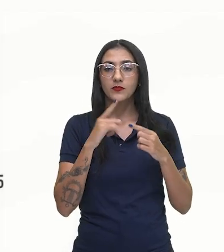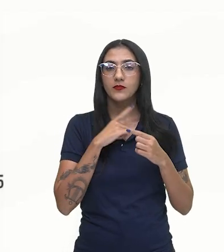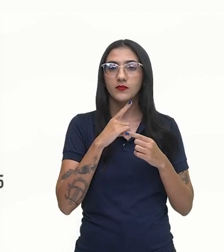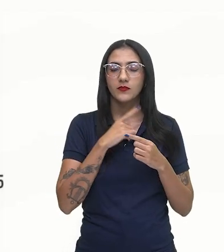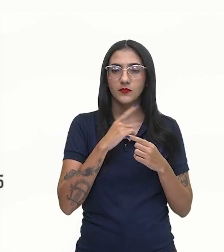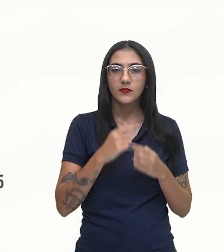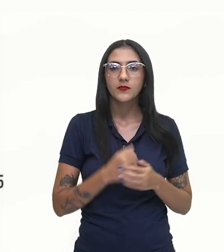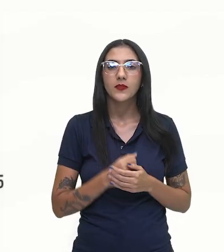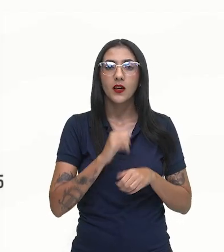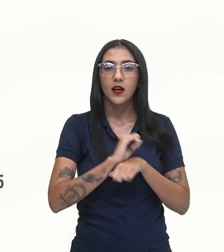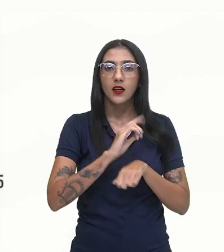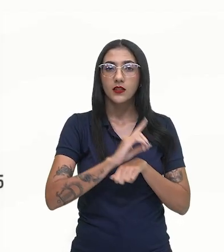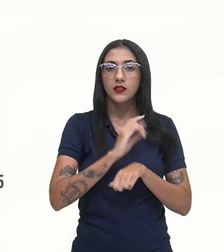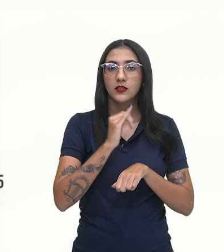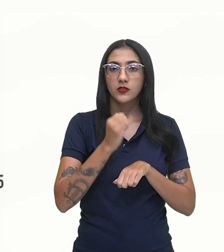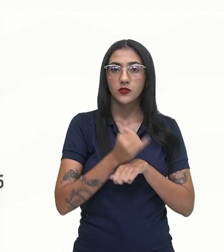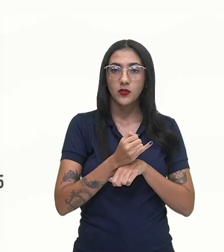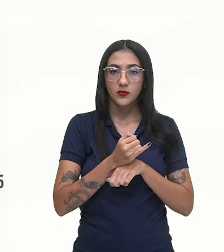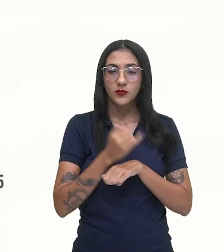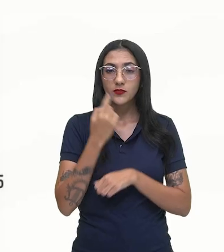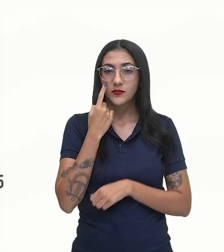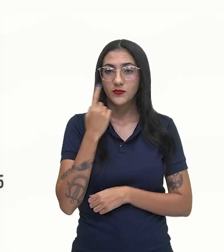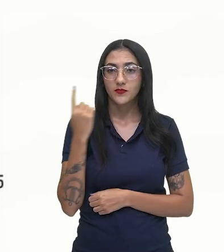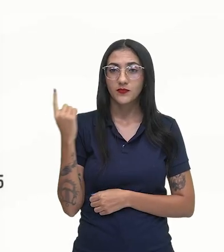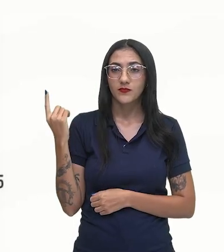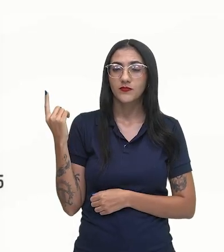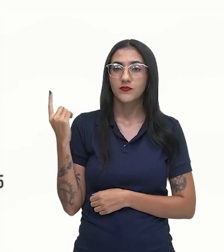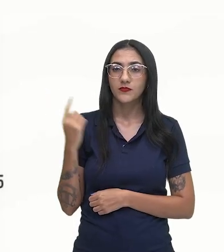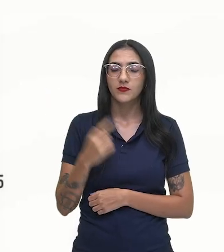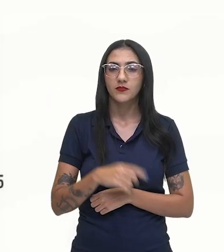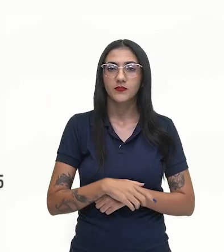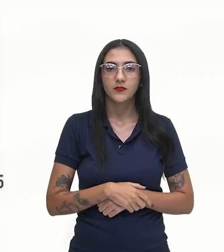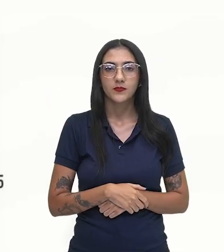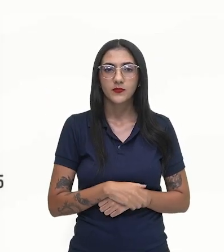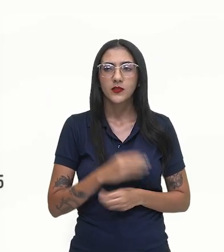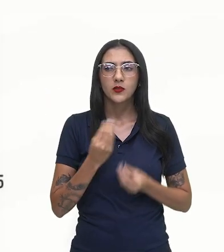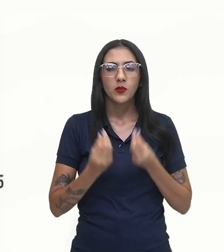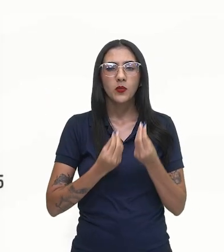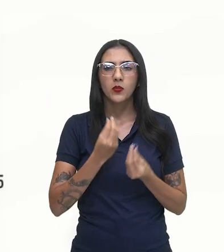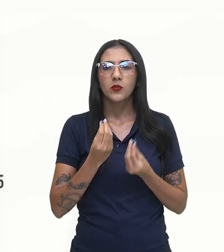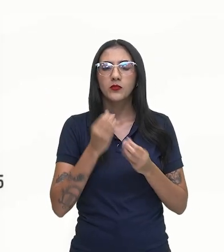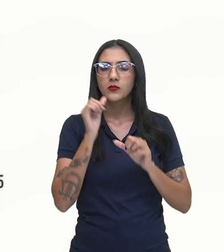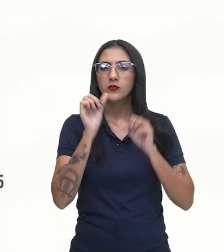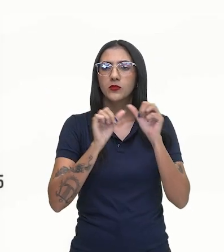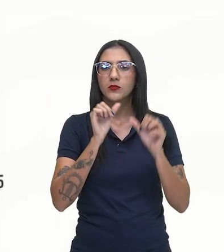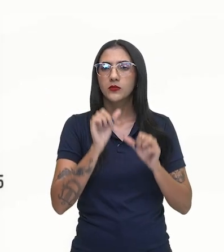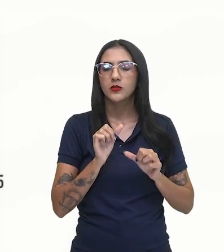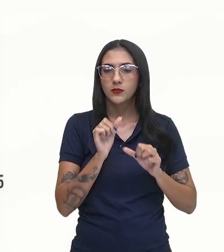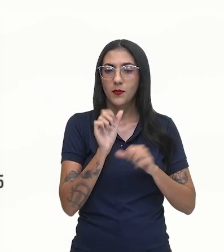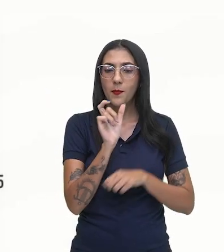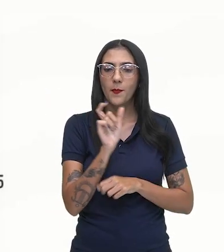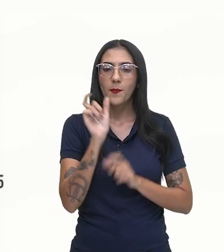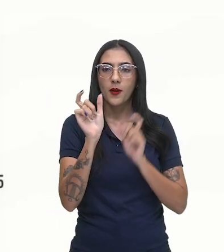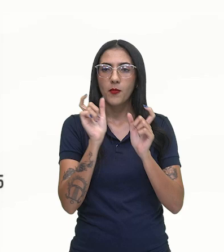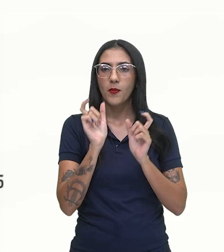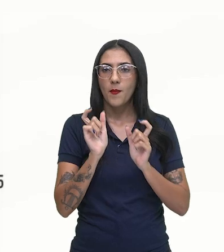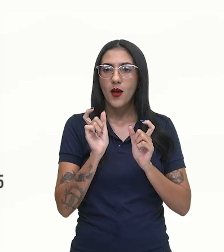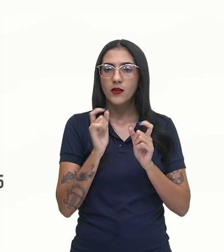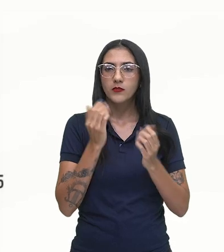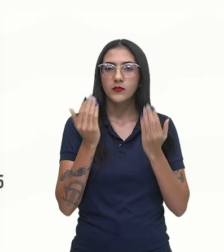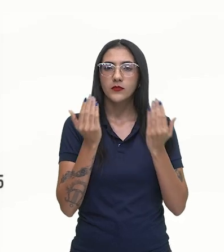adjetivos strong, tall e light. Como que eu formo o comparativo